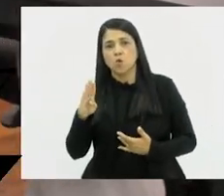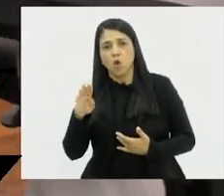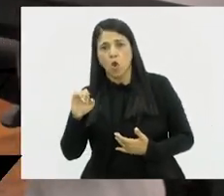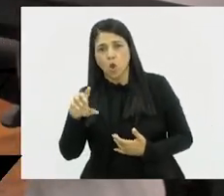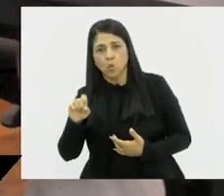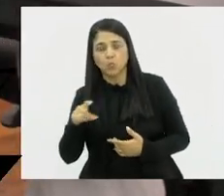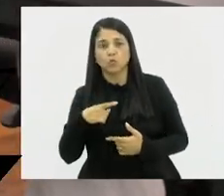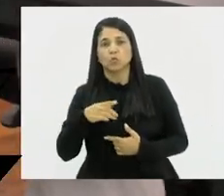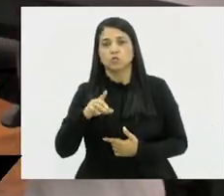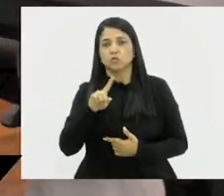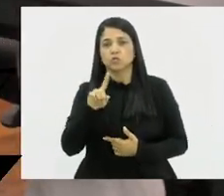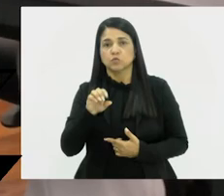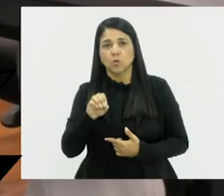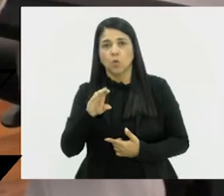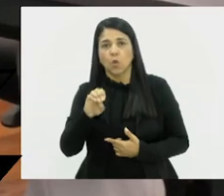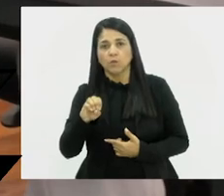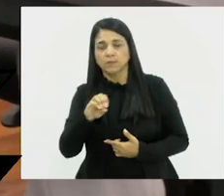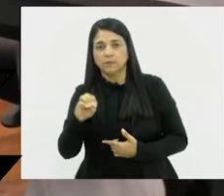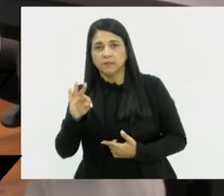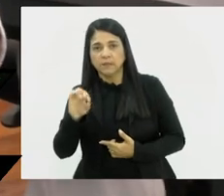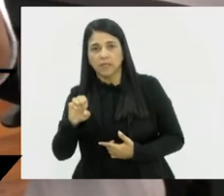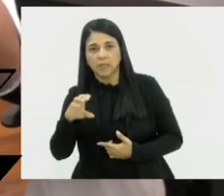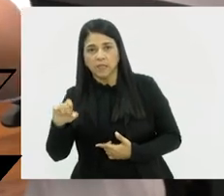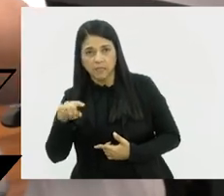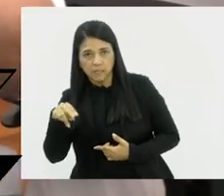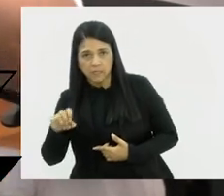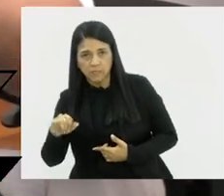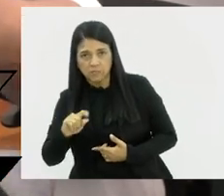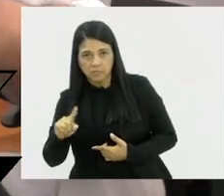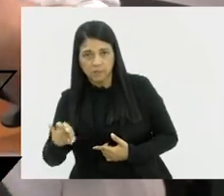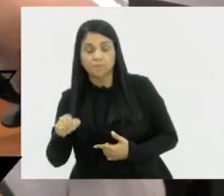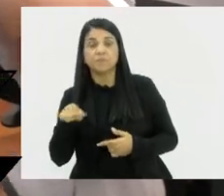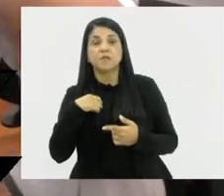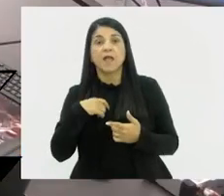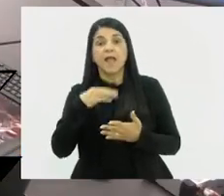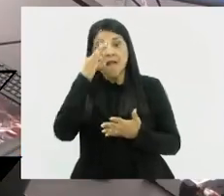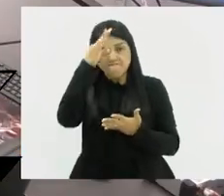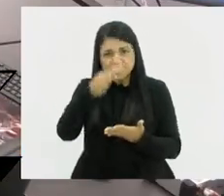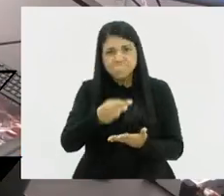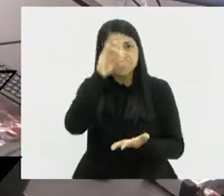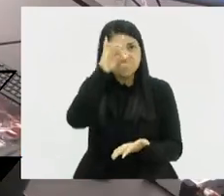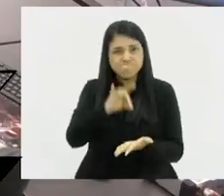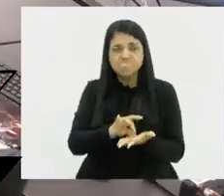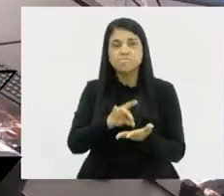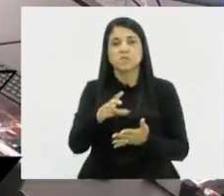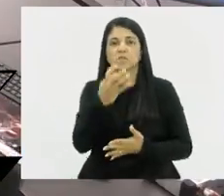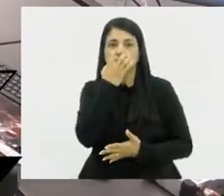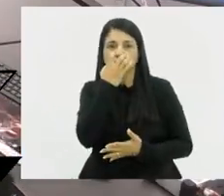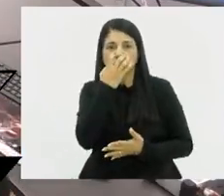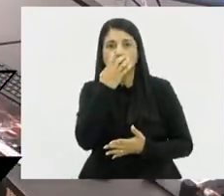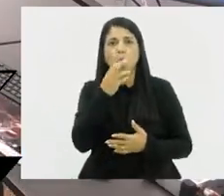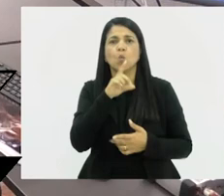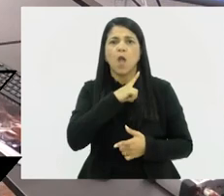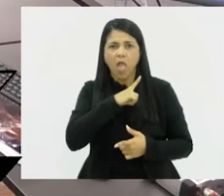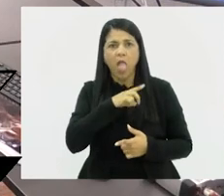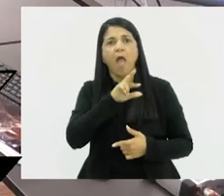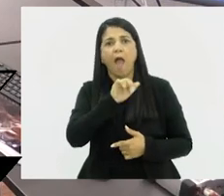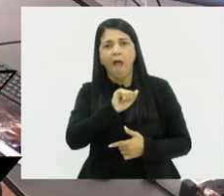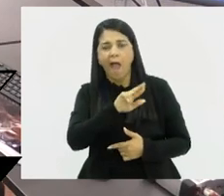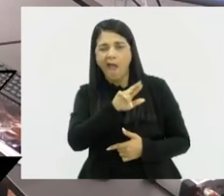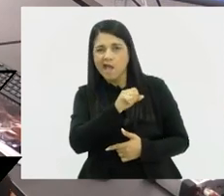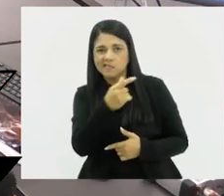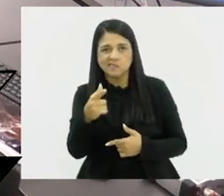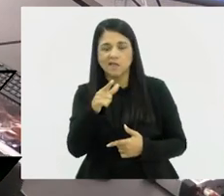zootecnista, o maior especialista que for afirmar, carimbar, que os cães dos acidentes são cães da raça American